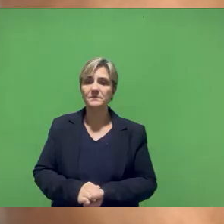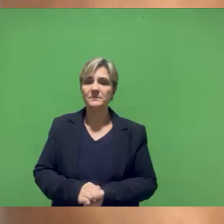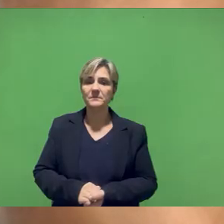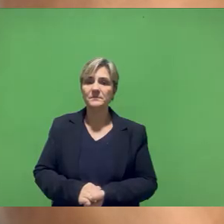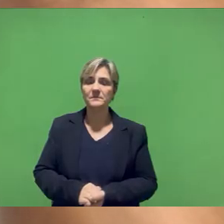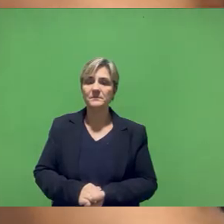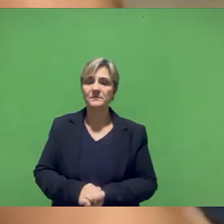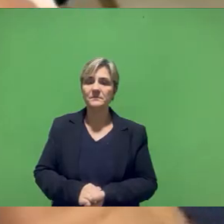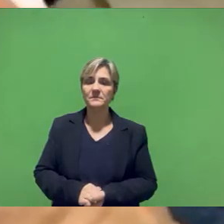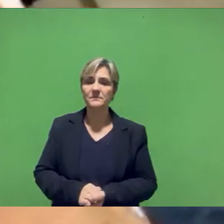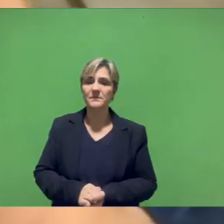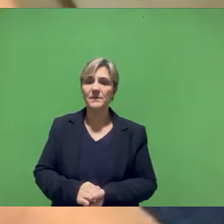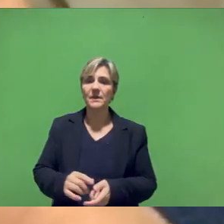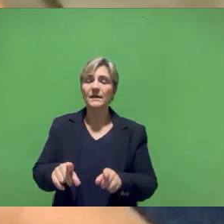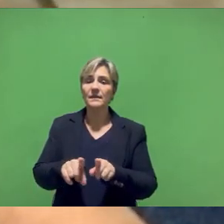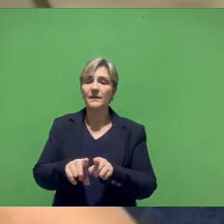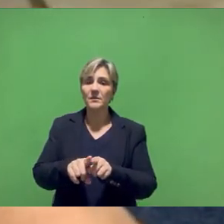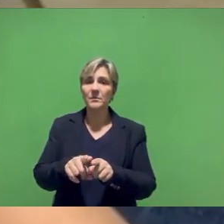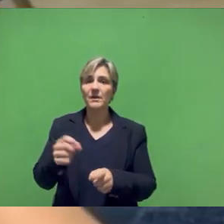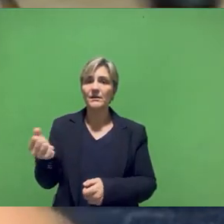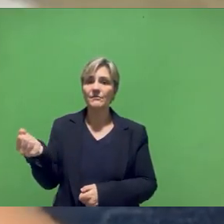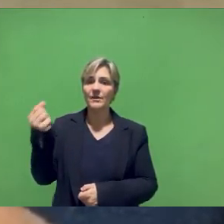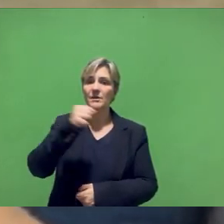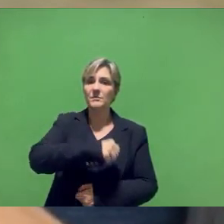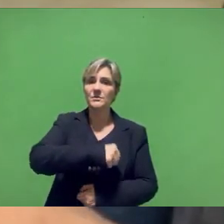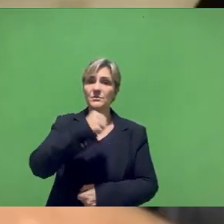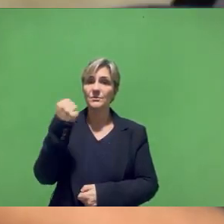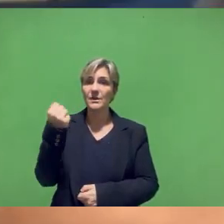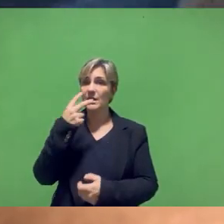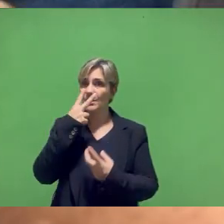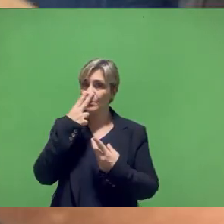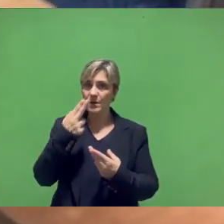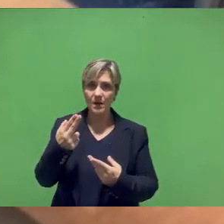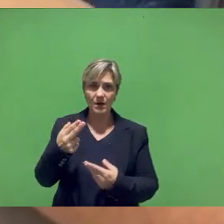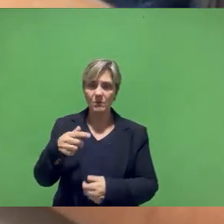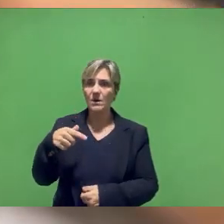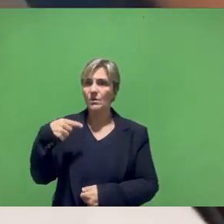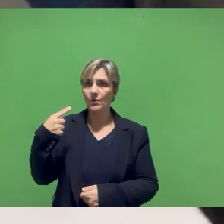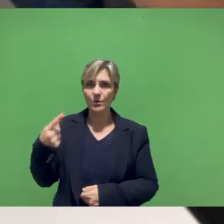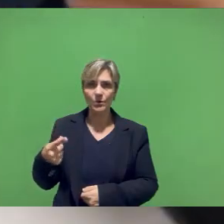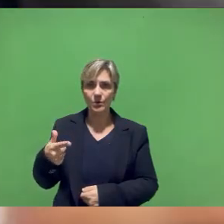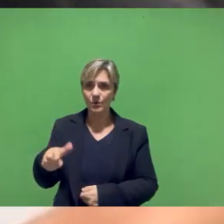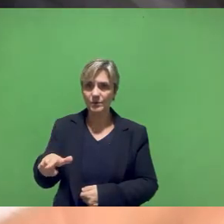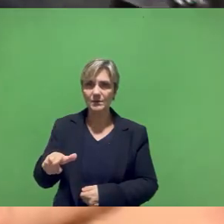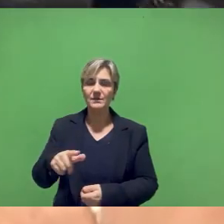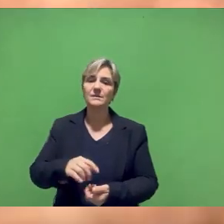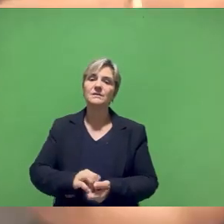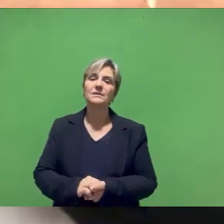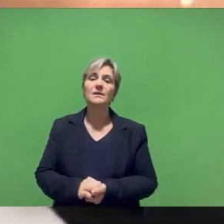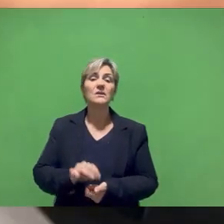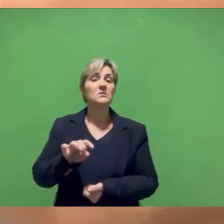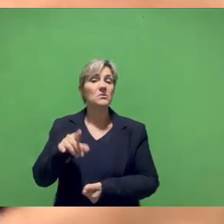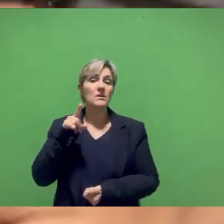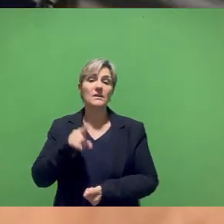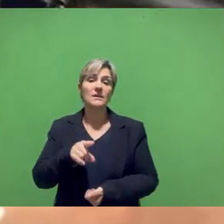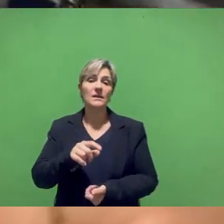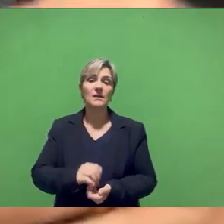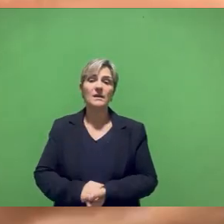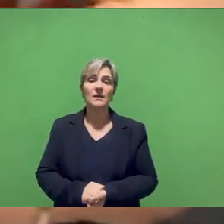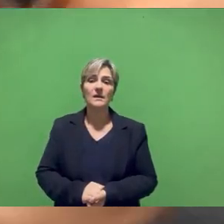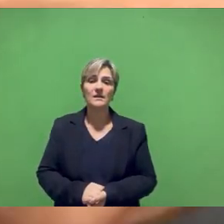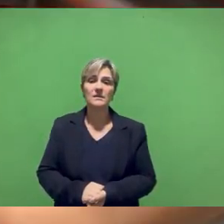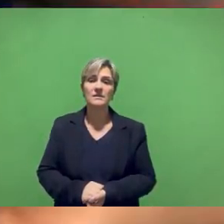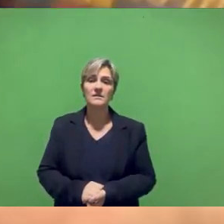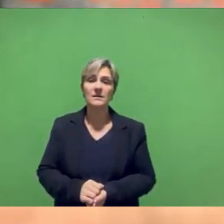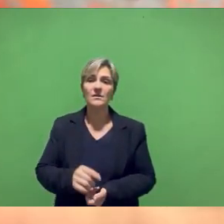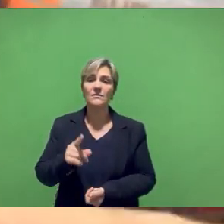injetar a insulina, né? Também vai misturar daquela forma. Mesma coisa, tá? Tudo igual a outra, só que essa